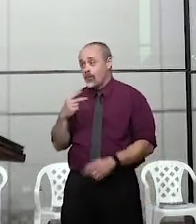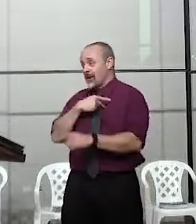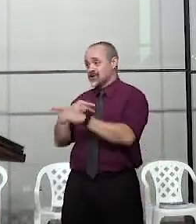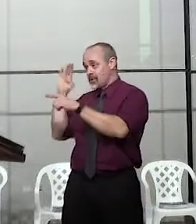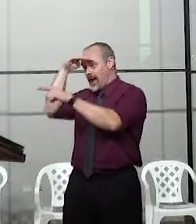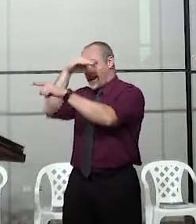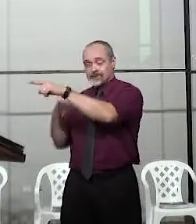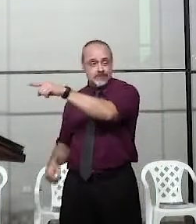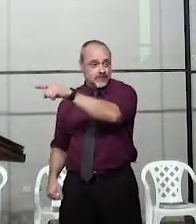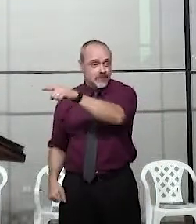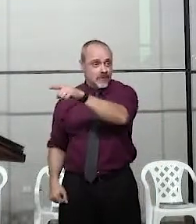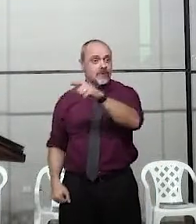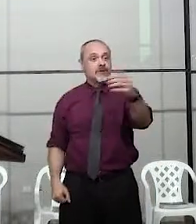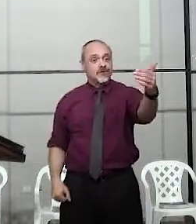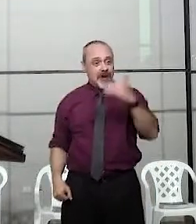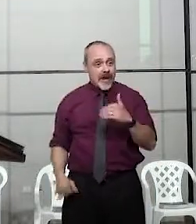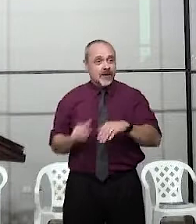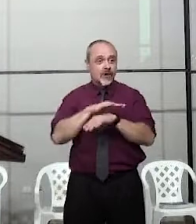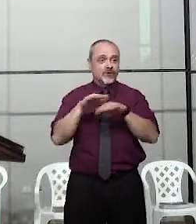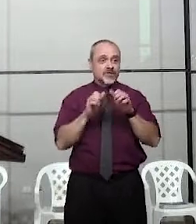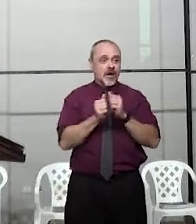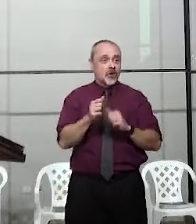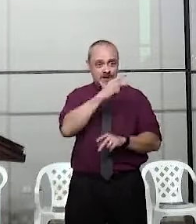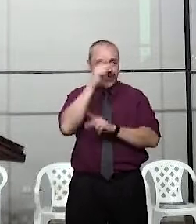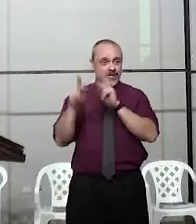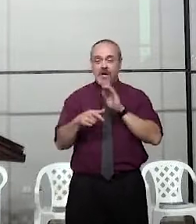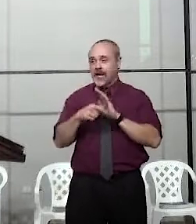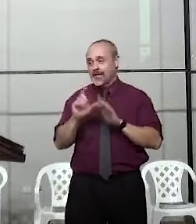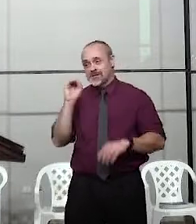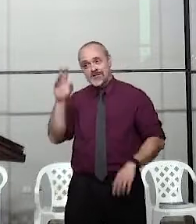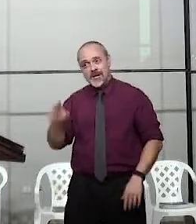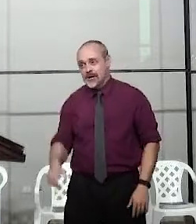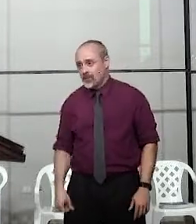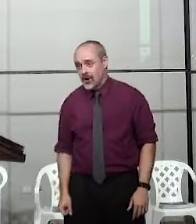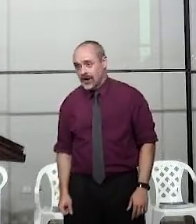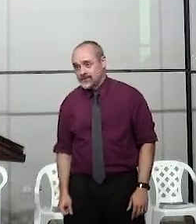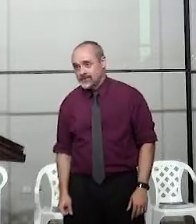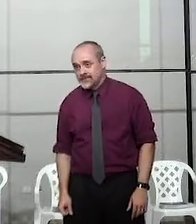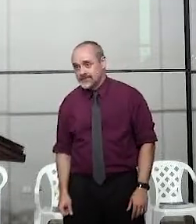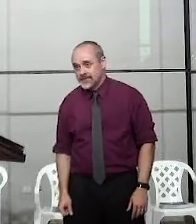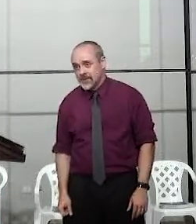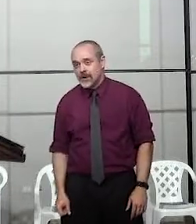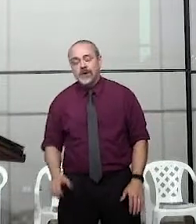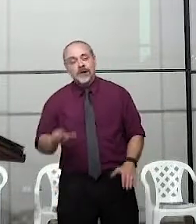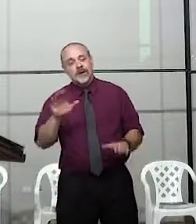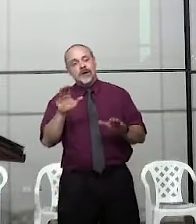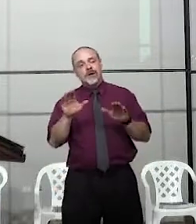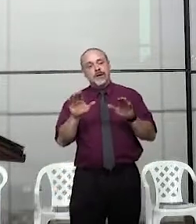ou com o pastor Brian. Vem conversar com a gente antes de ir embora.